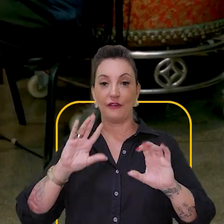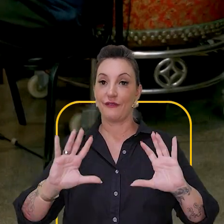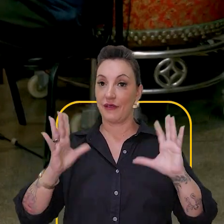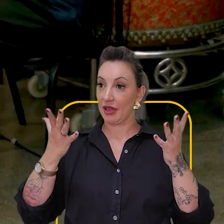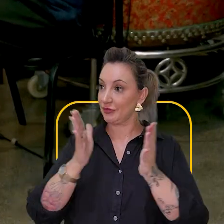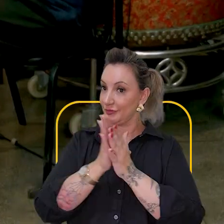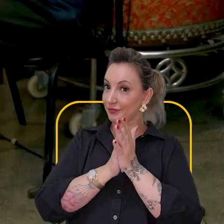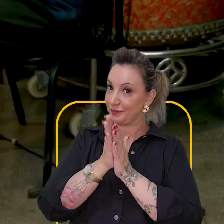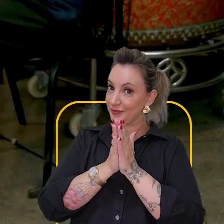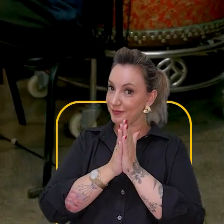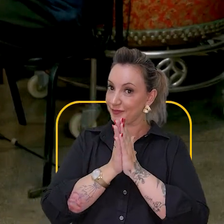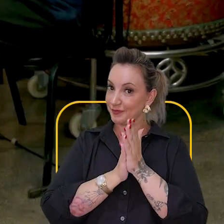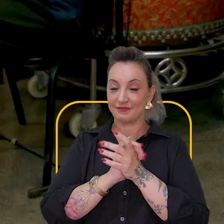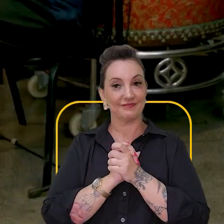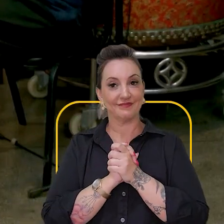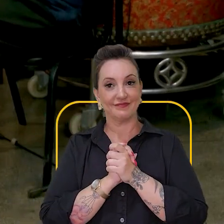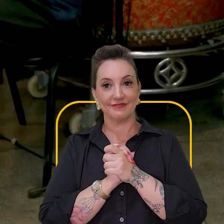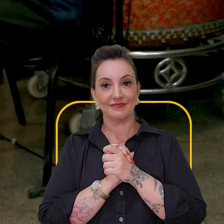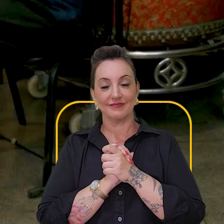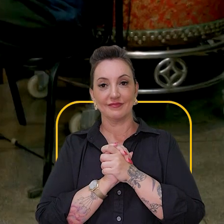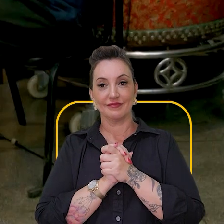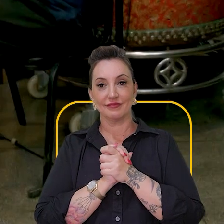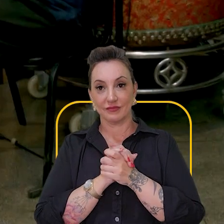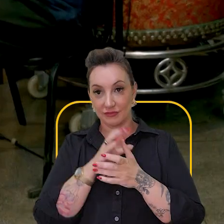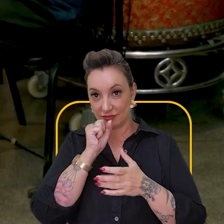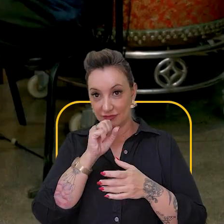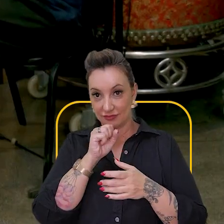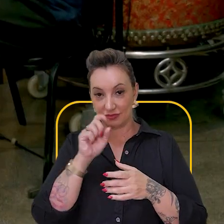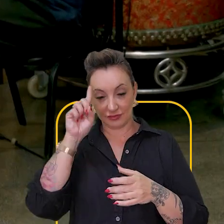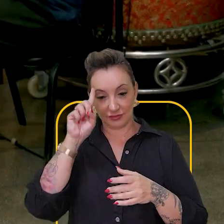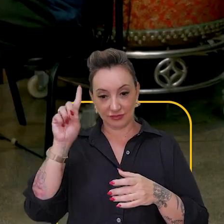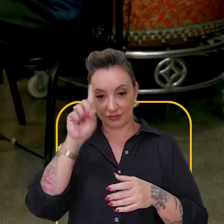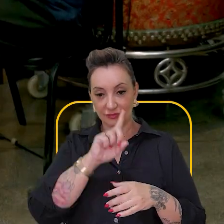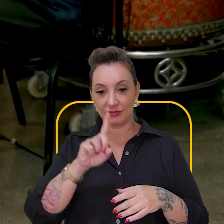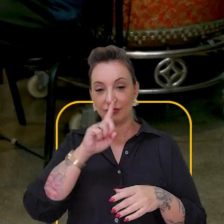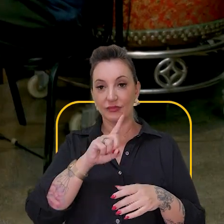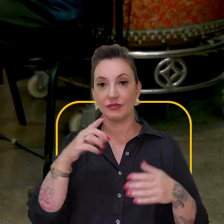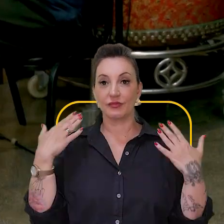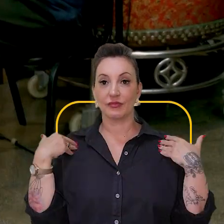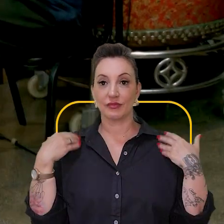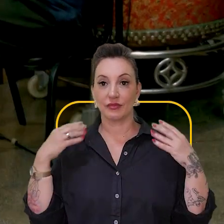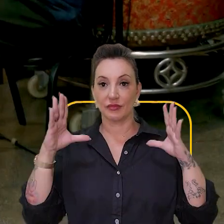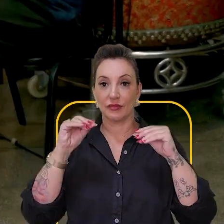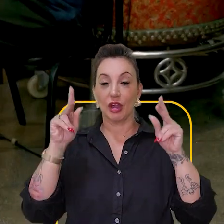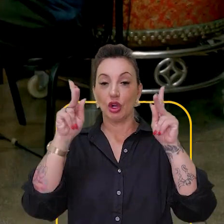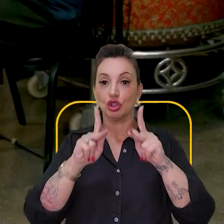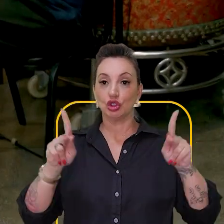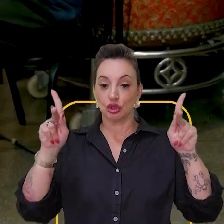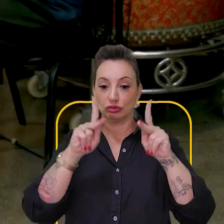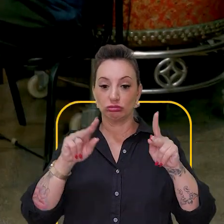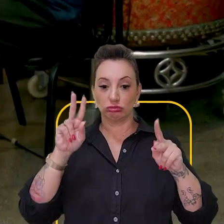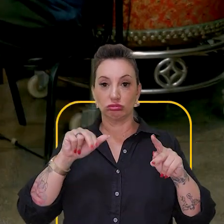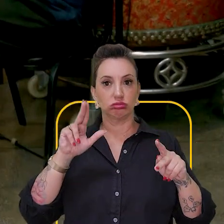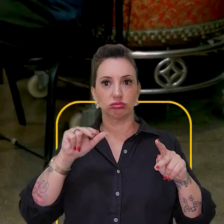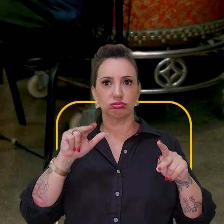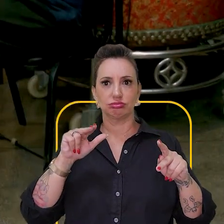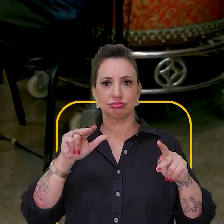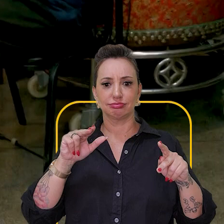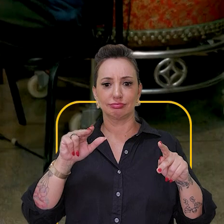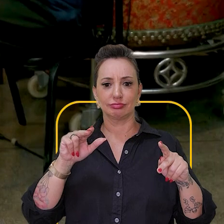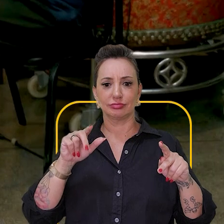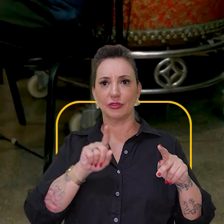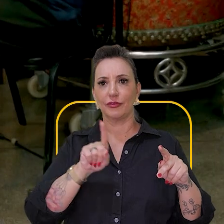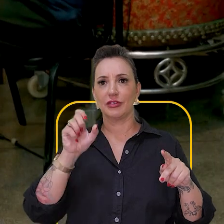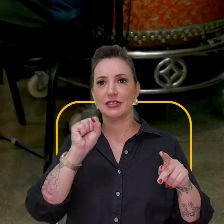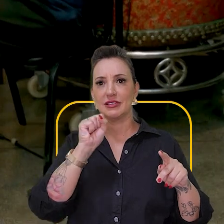Opa beleza fomos para lá aí do sábado pro domingo fom dar uma volta à noite num shopping e Eu nunca fui na a única